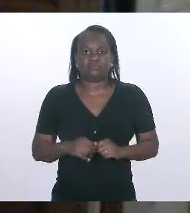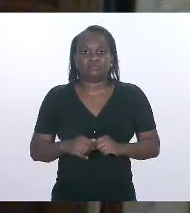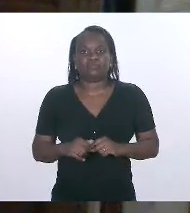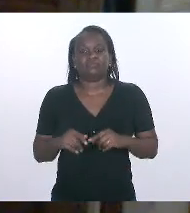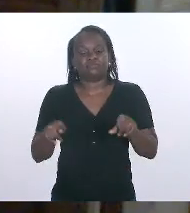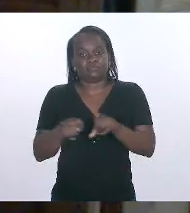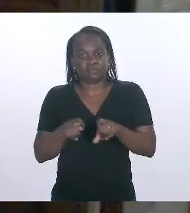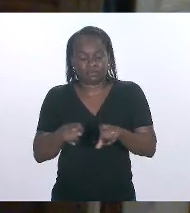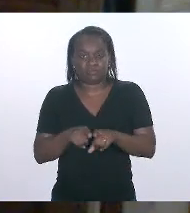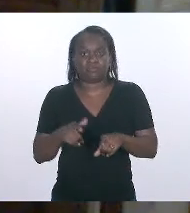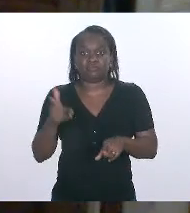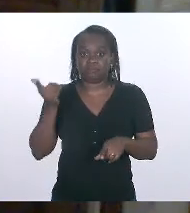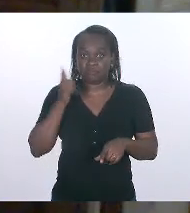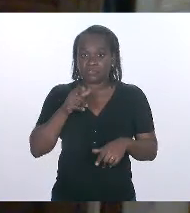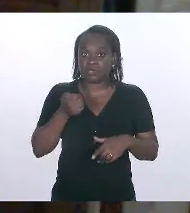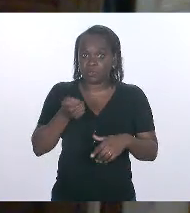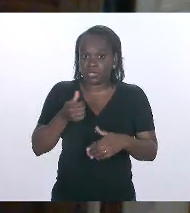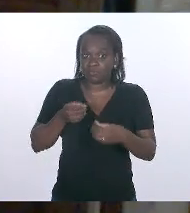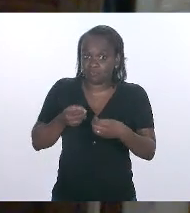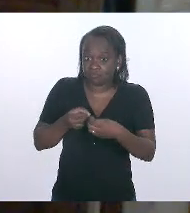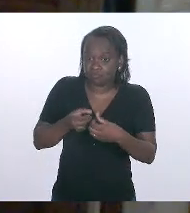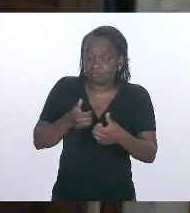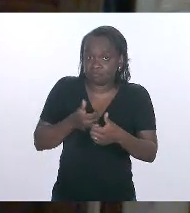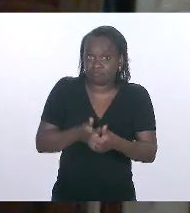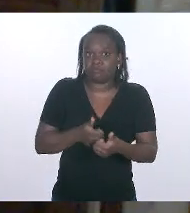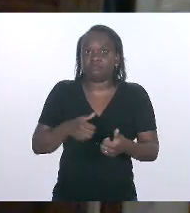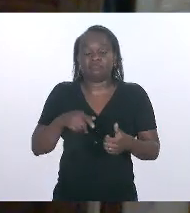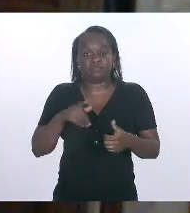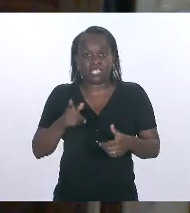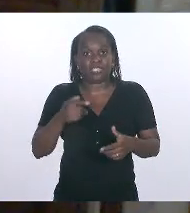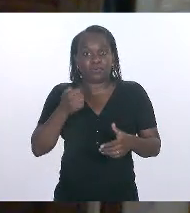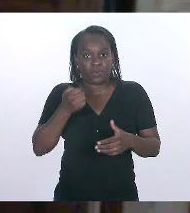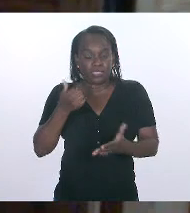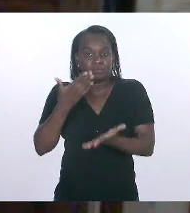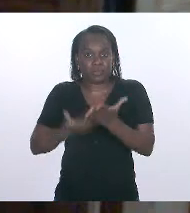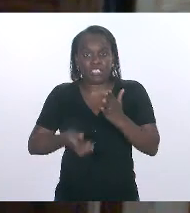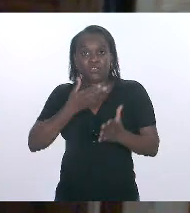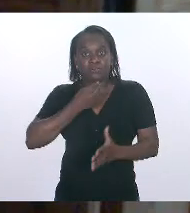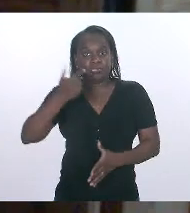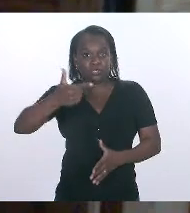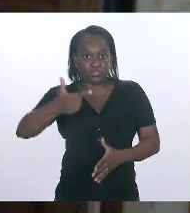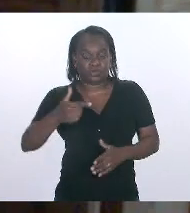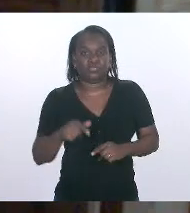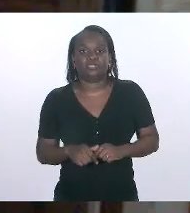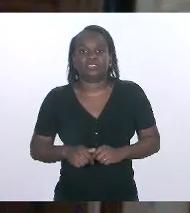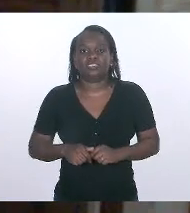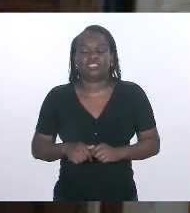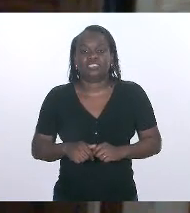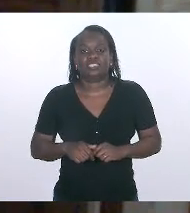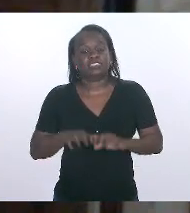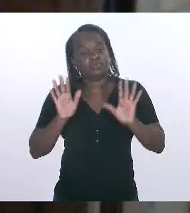que chegou muito perto de ameaçar o segundo colocado,